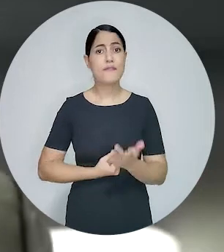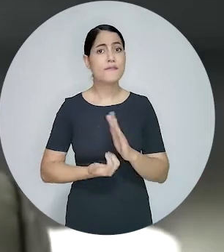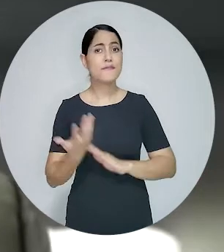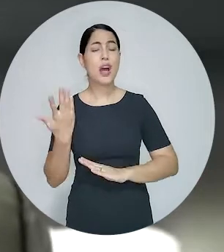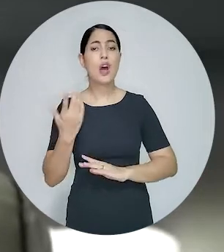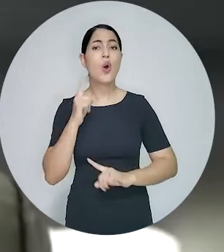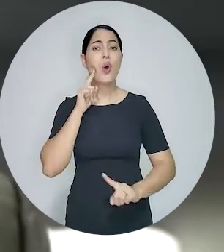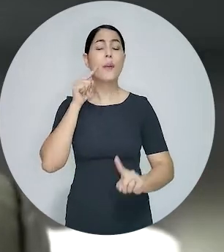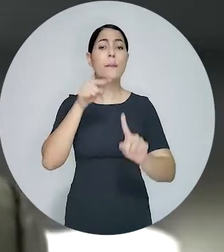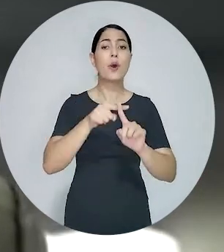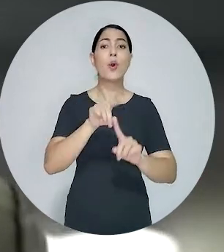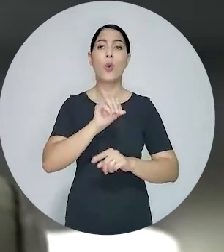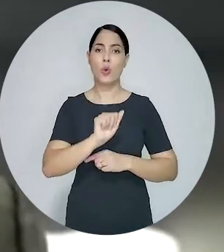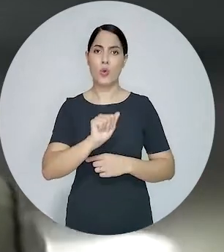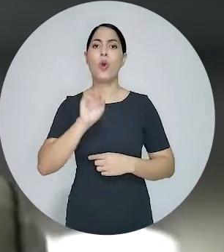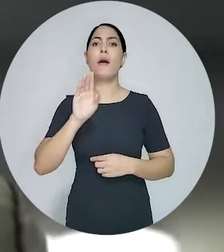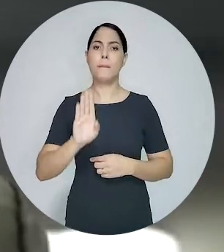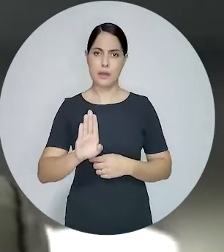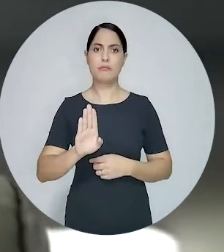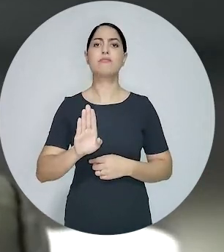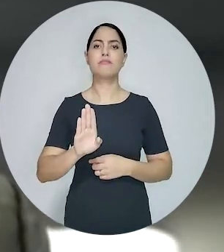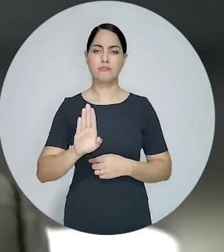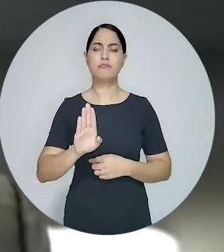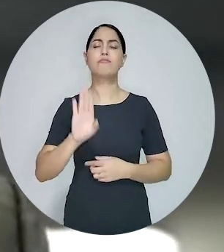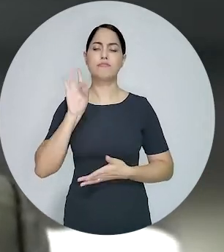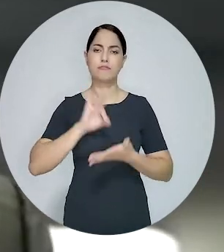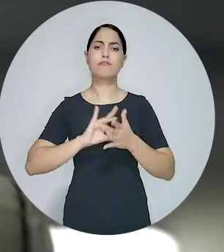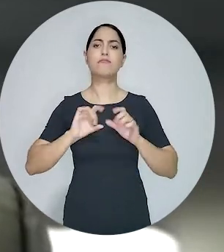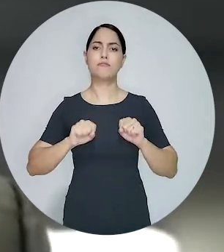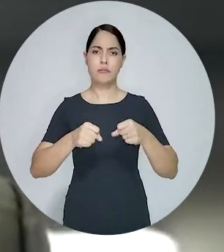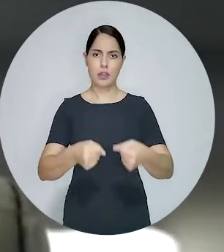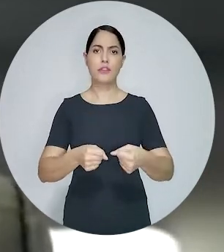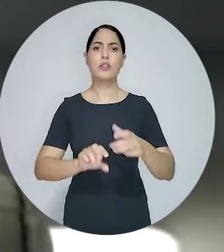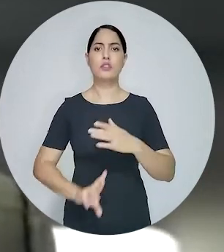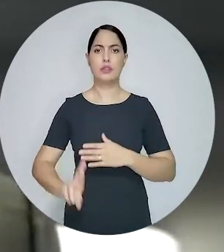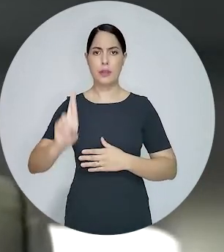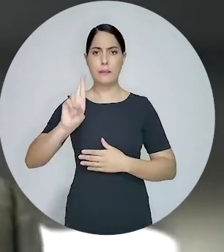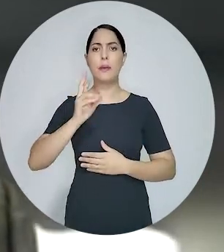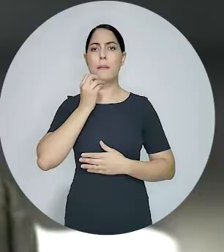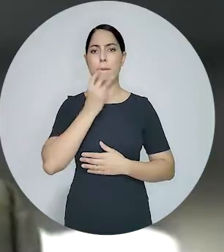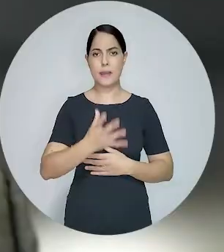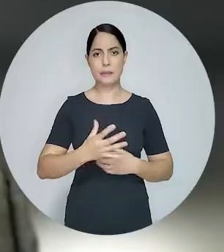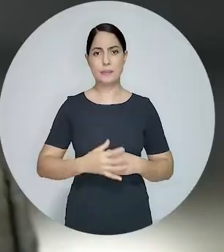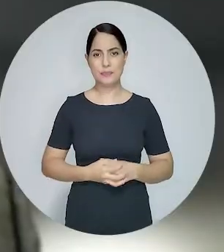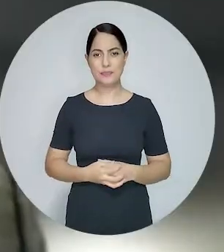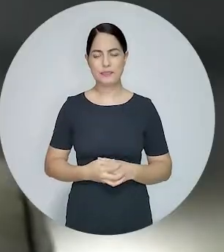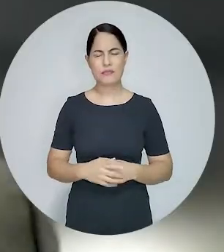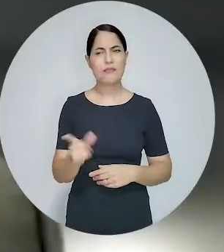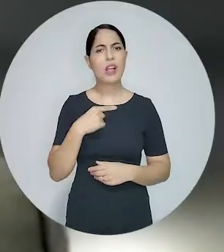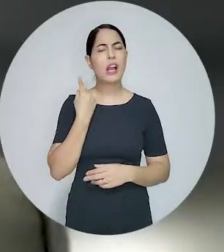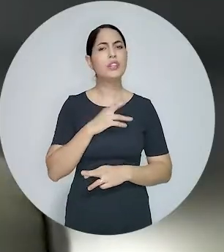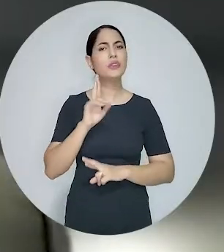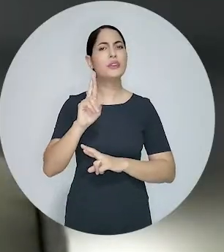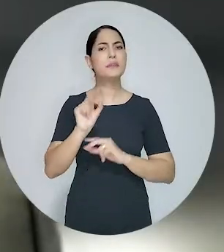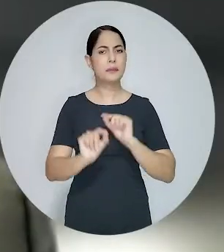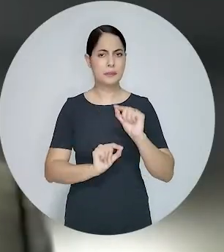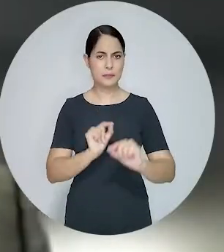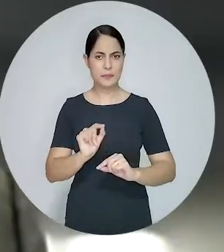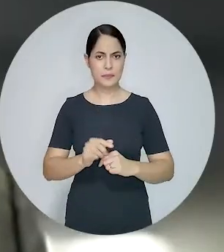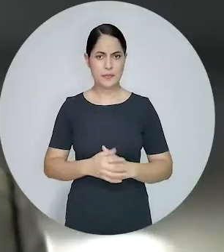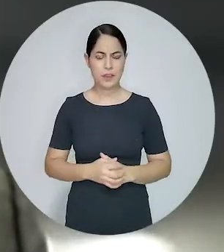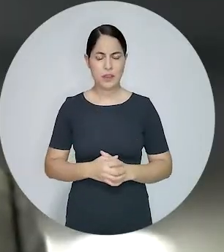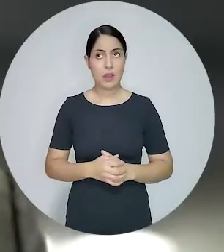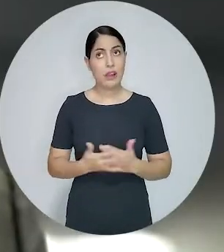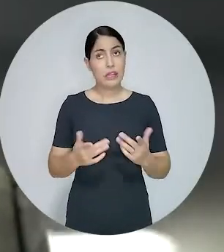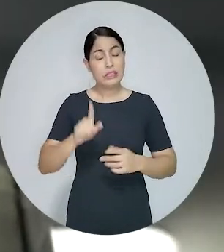para fazer com que o sistema OAB consiga ser bem defendido e bem representado em juízo. Bem, nós esperamos